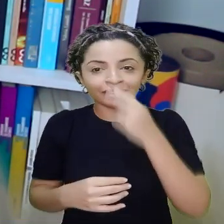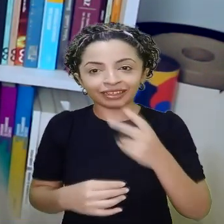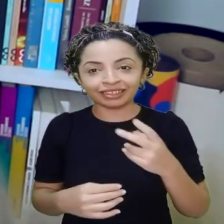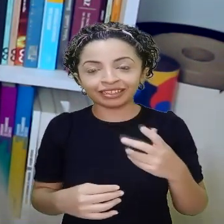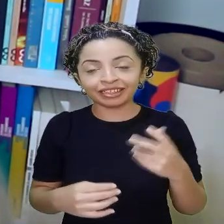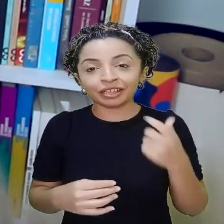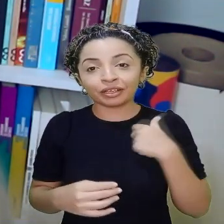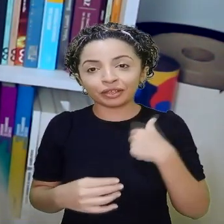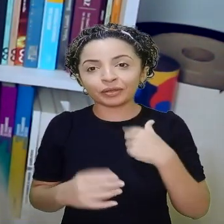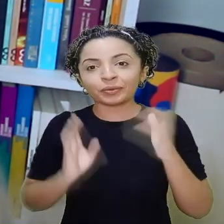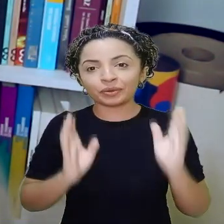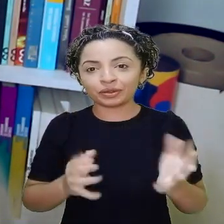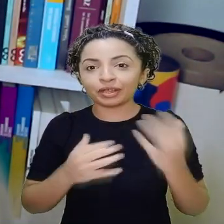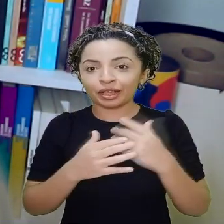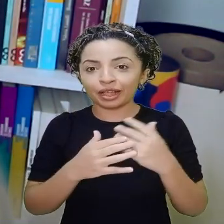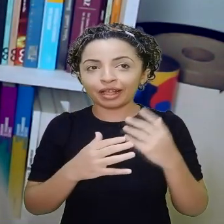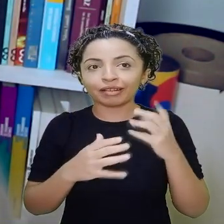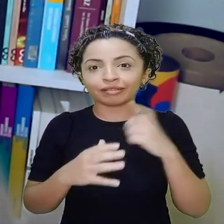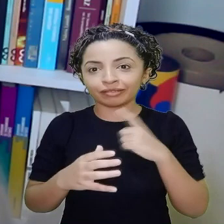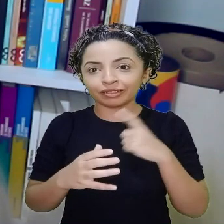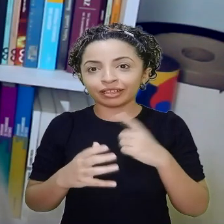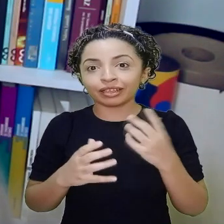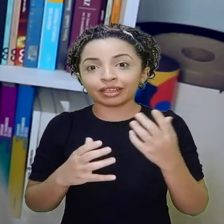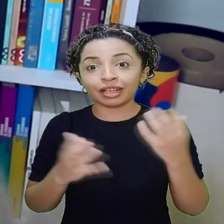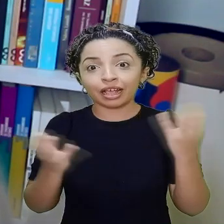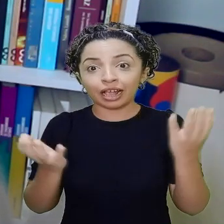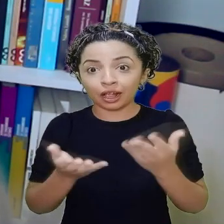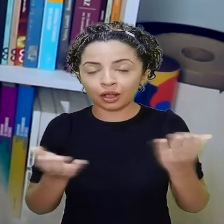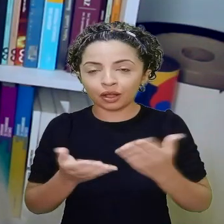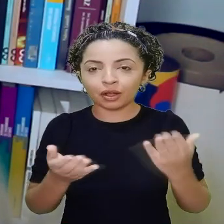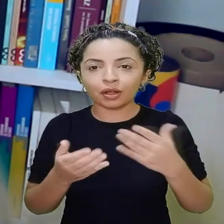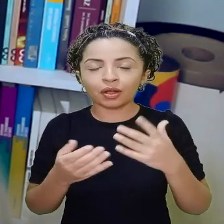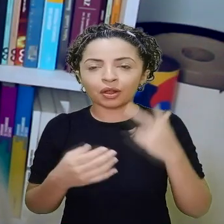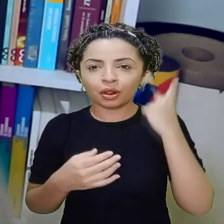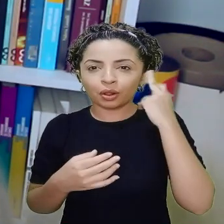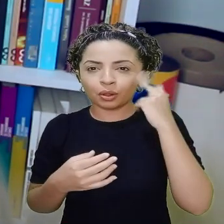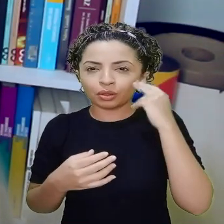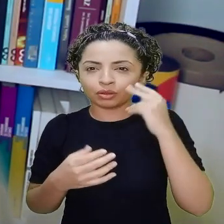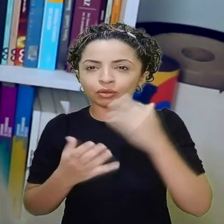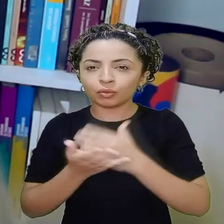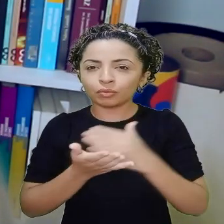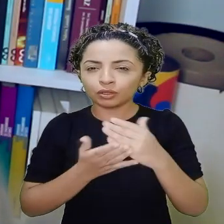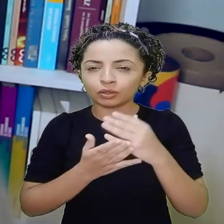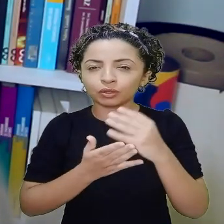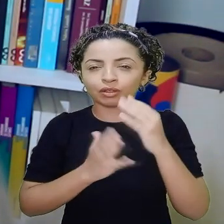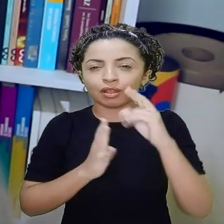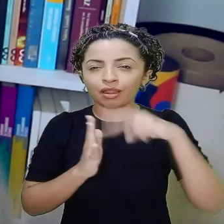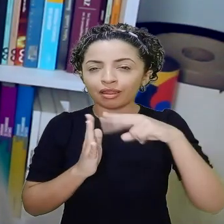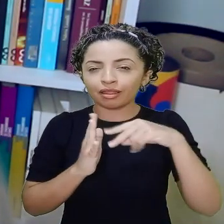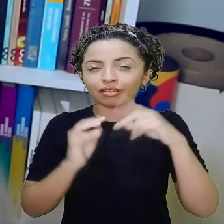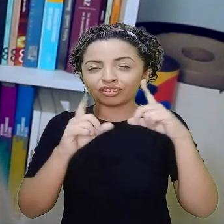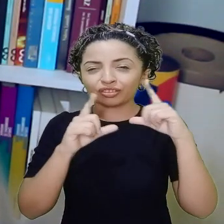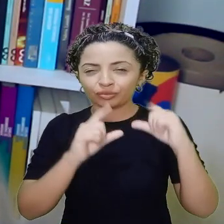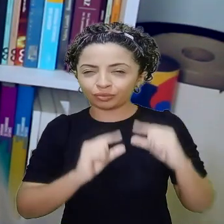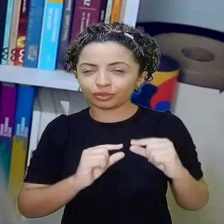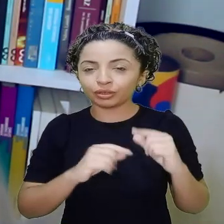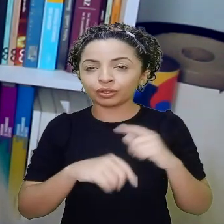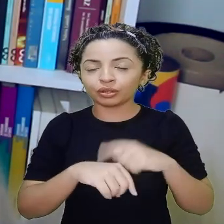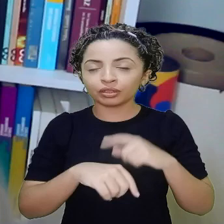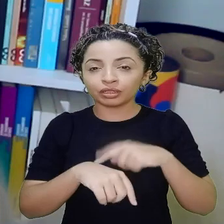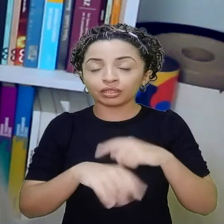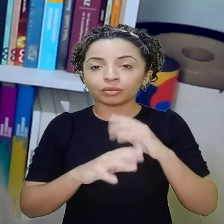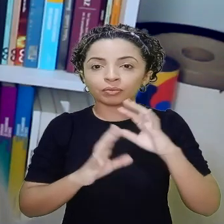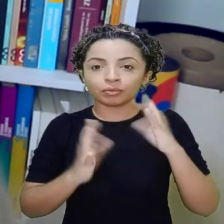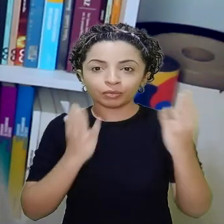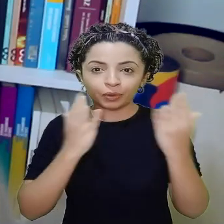o que eu geralmente já faço, assim. No meu ritmo habitual de leituras, eu comecei o ano lendo menos,